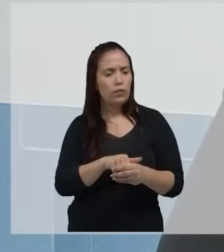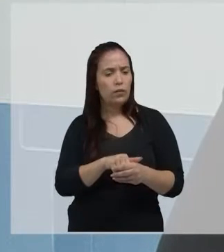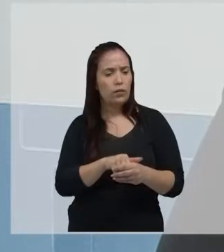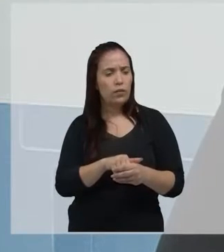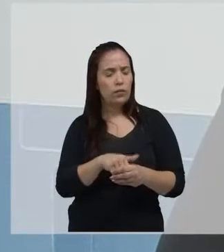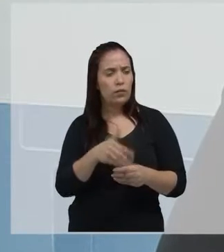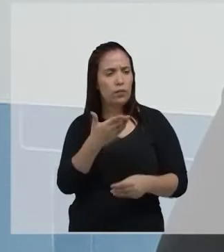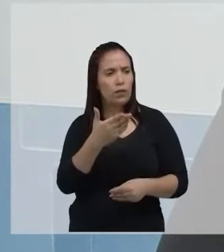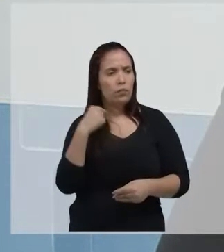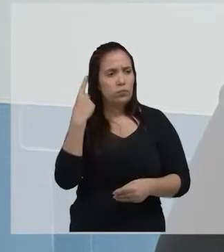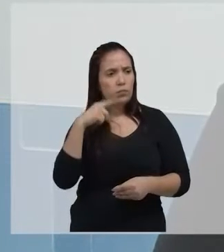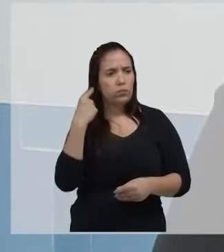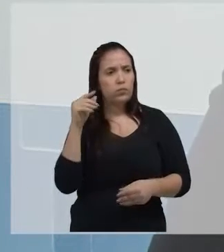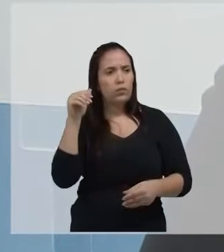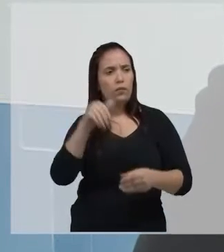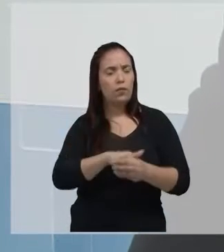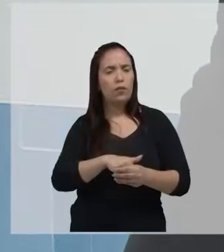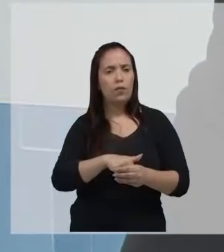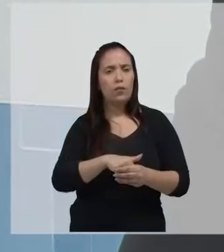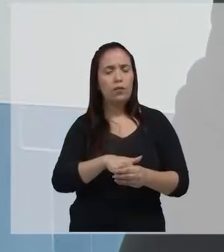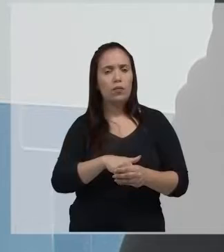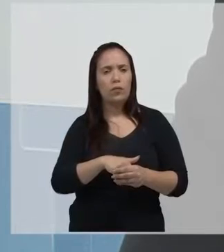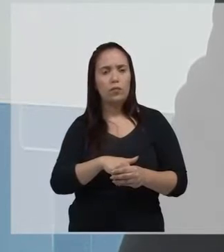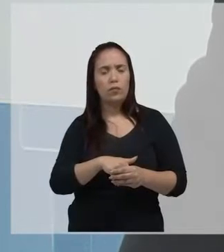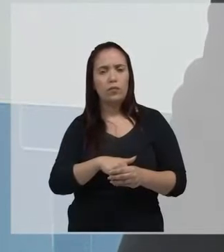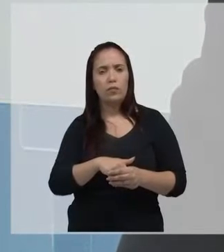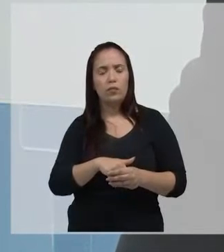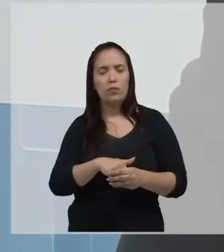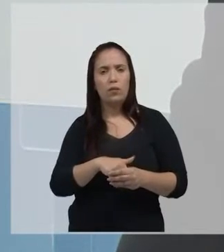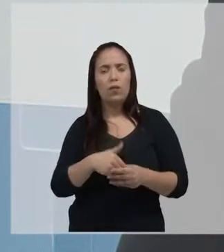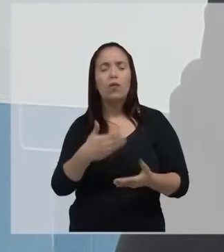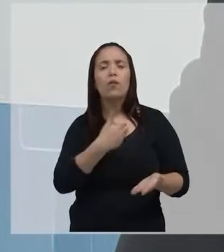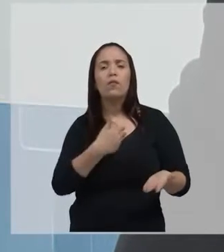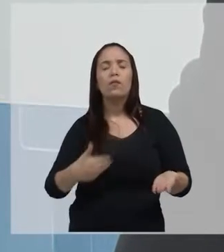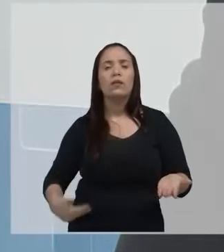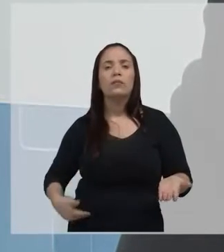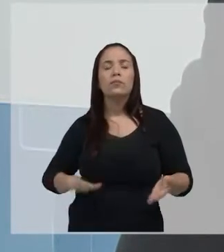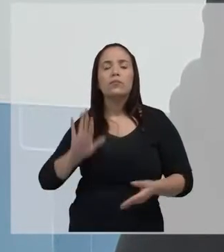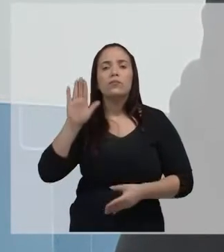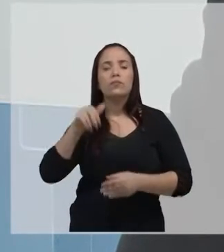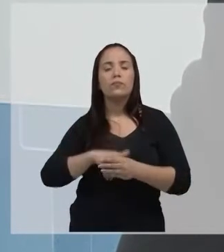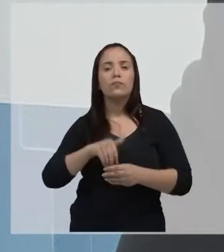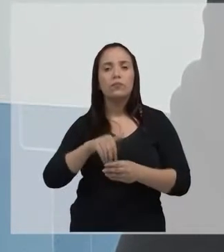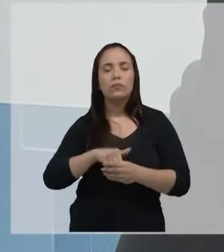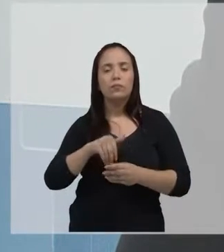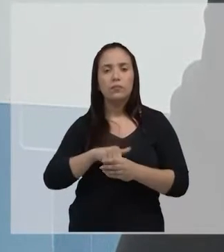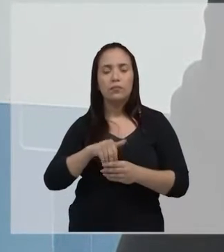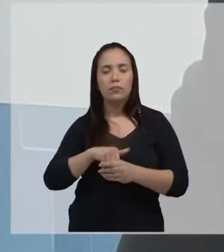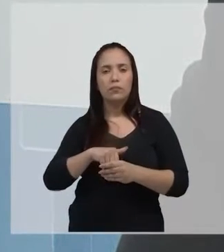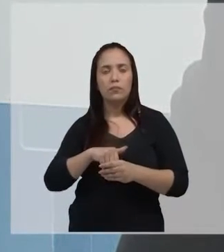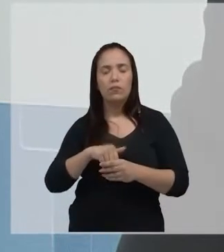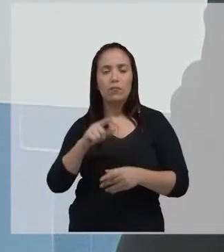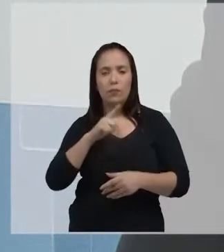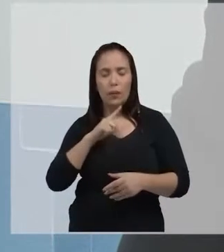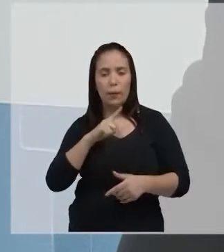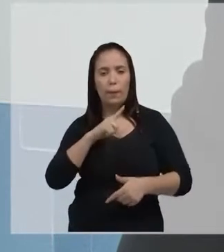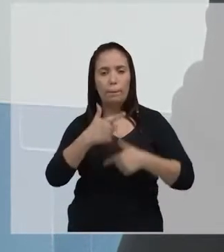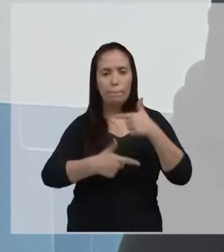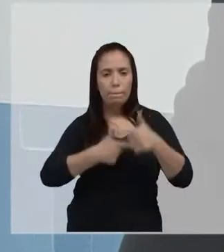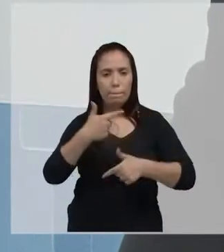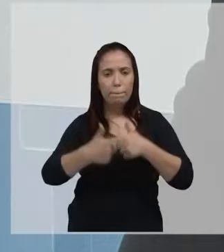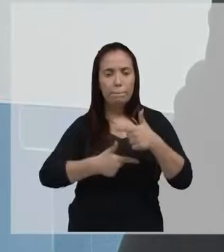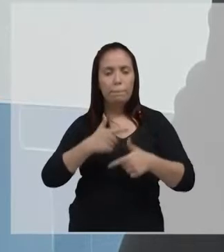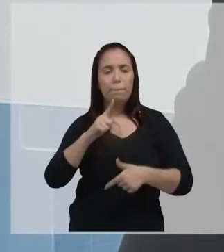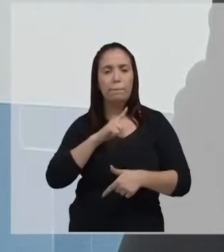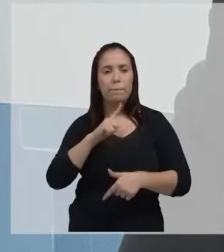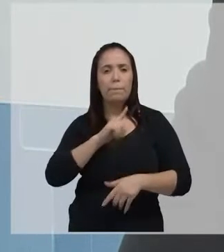um advogado vai votar no candidato a governador? Qual o candidato a governador? O candidato a governador que respeita e que trabalha e que vai dar prestígio a quem?